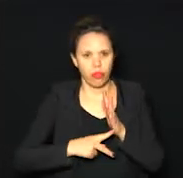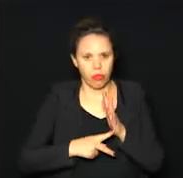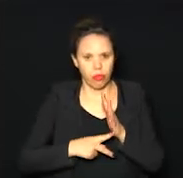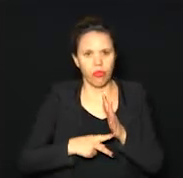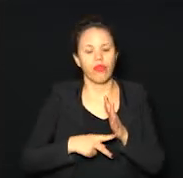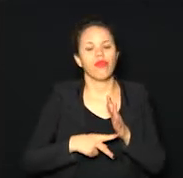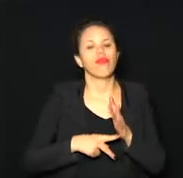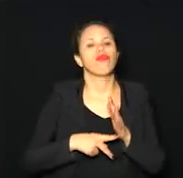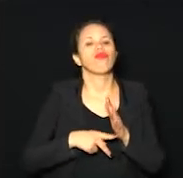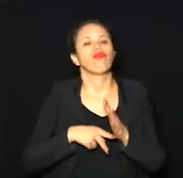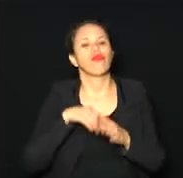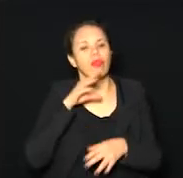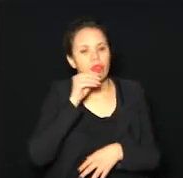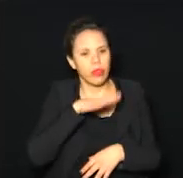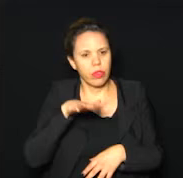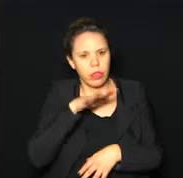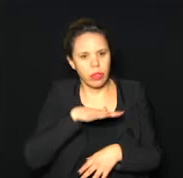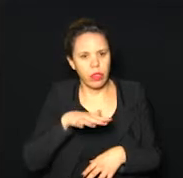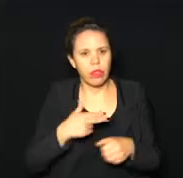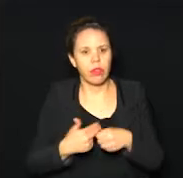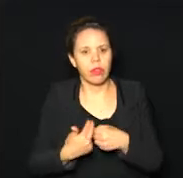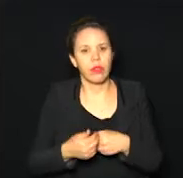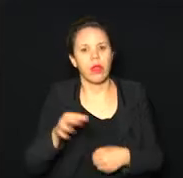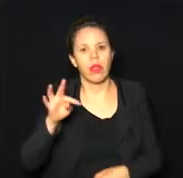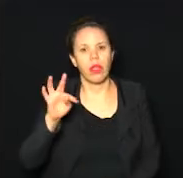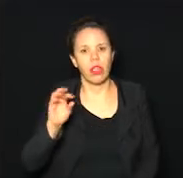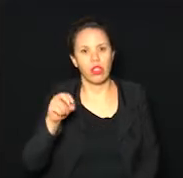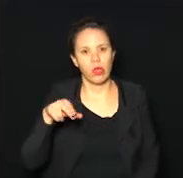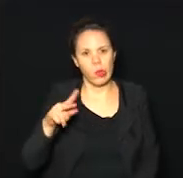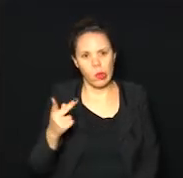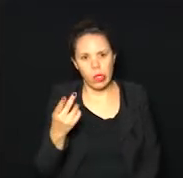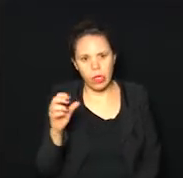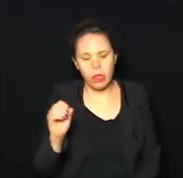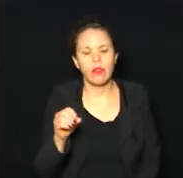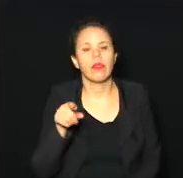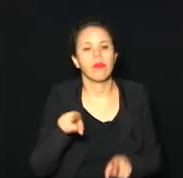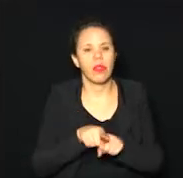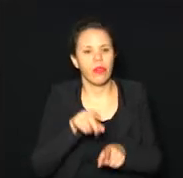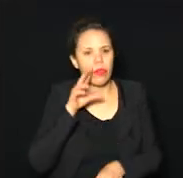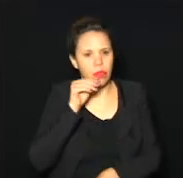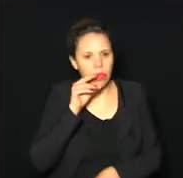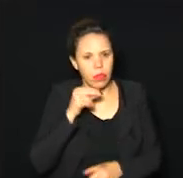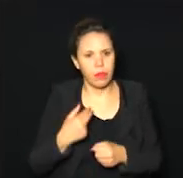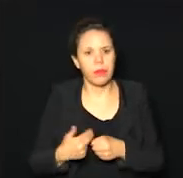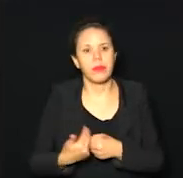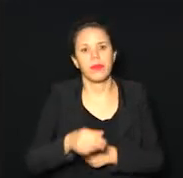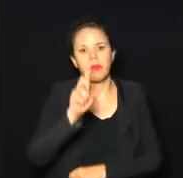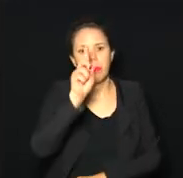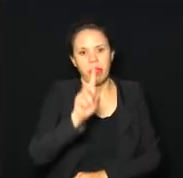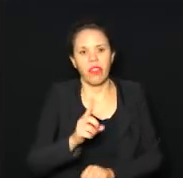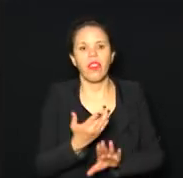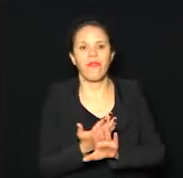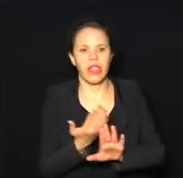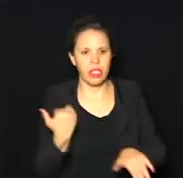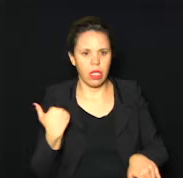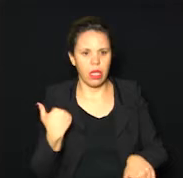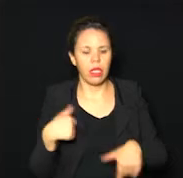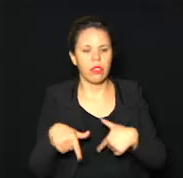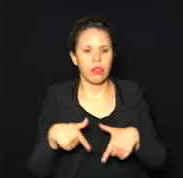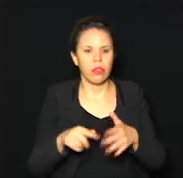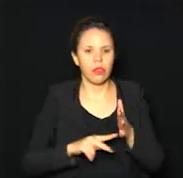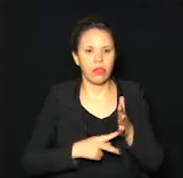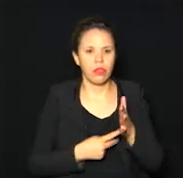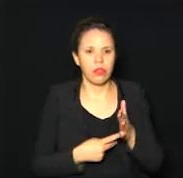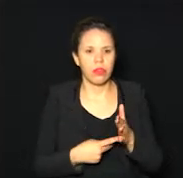Trabalhadores da Unicamp, o Toninho Alves, também trabalhador da Unicamp e é diretor afastado do Sindicato